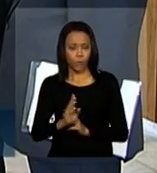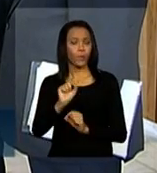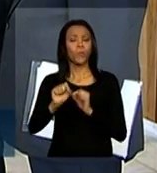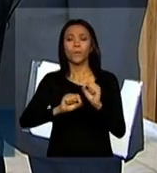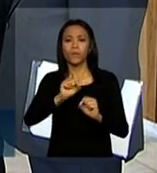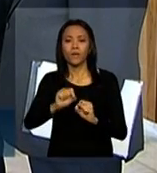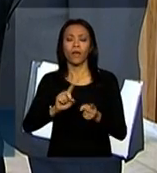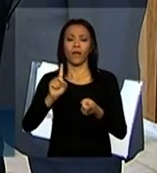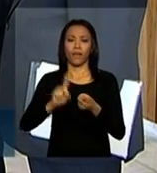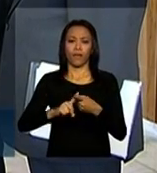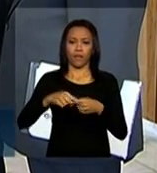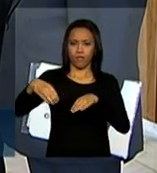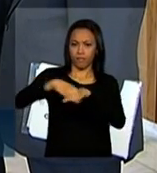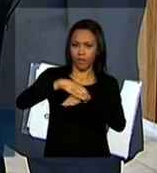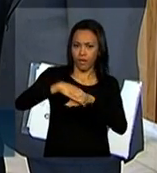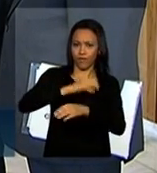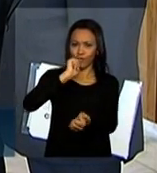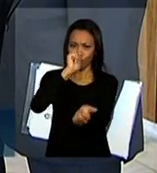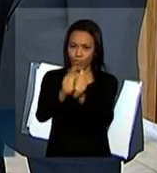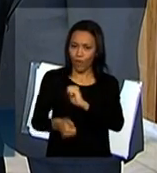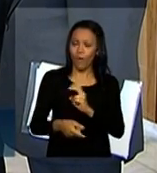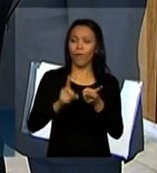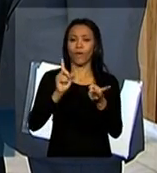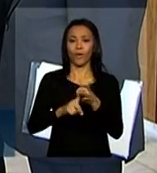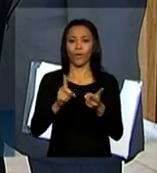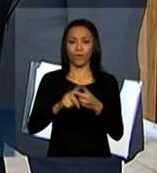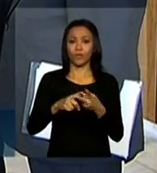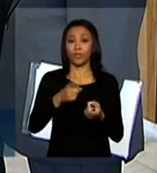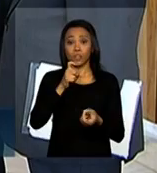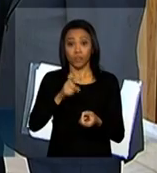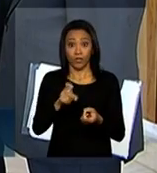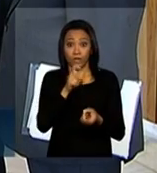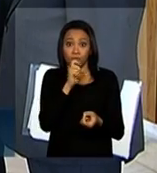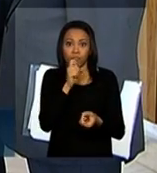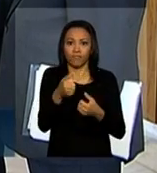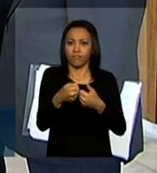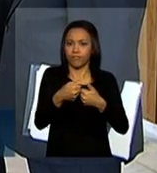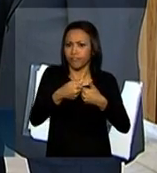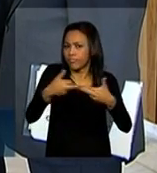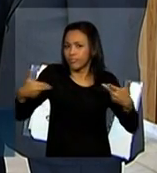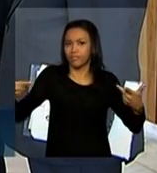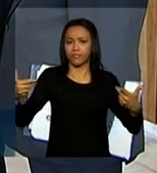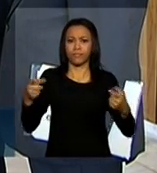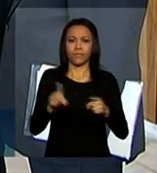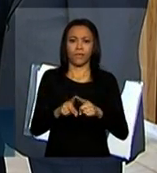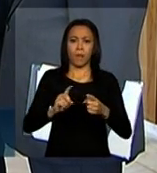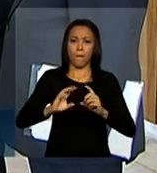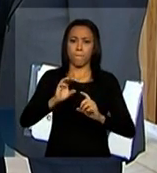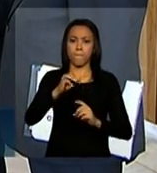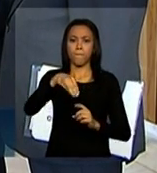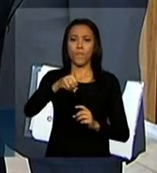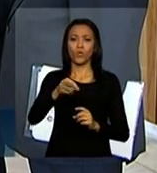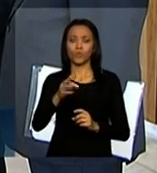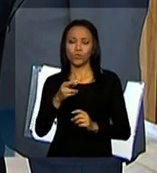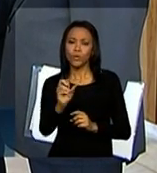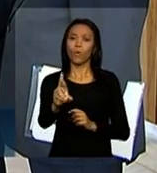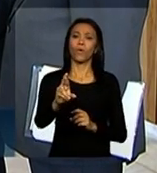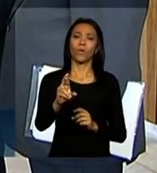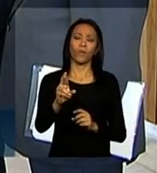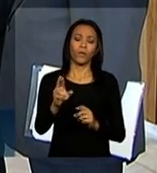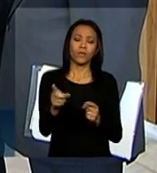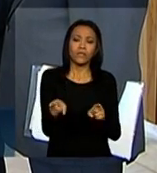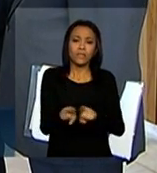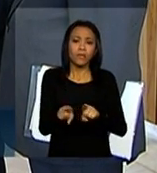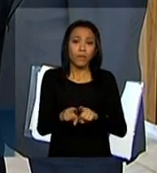concentram-se em calçados esportivos, produtos eletroeletrônicos, motores e suas partes, né, partes de